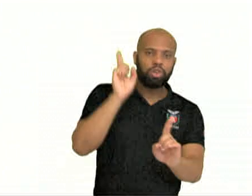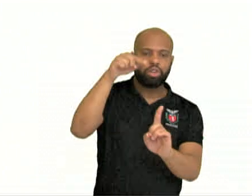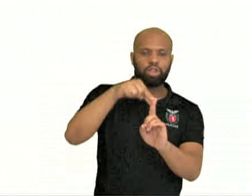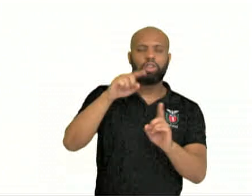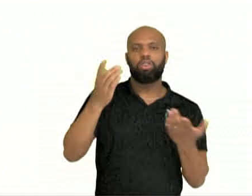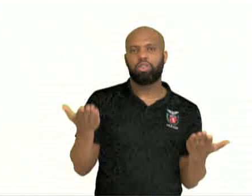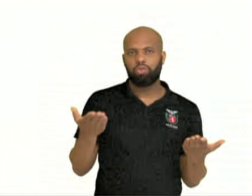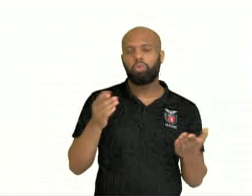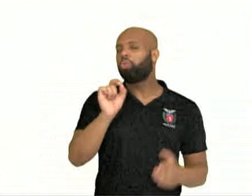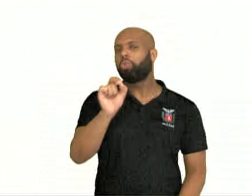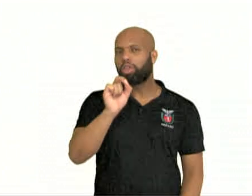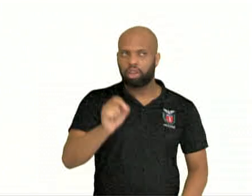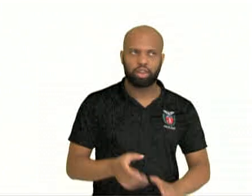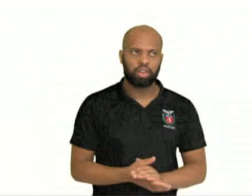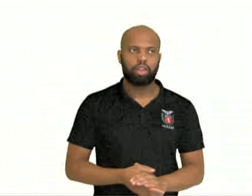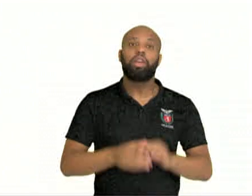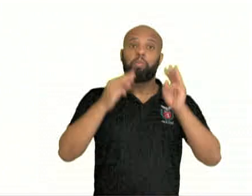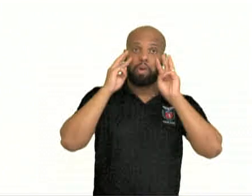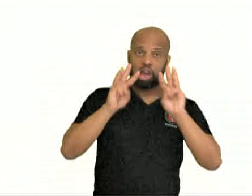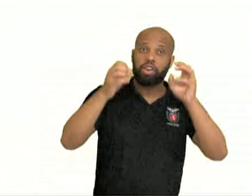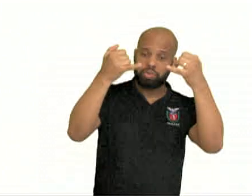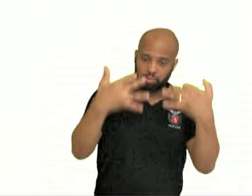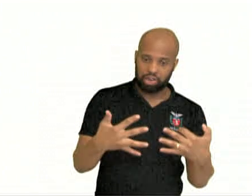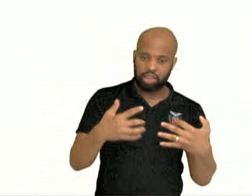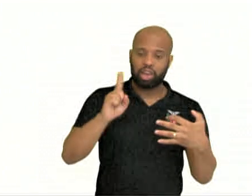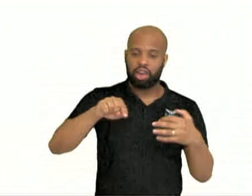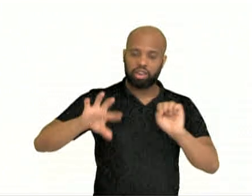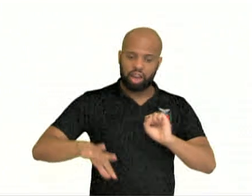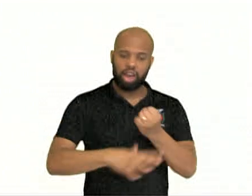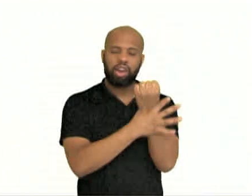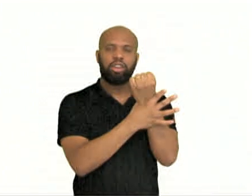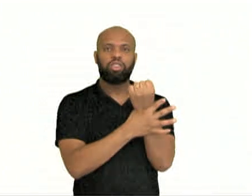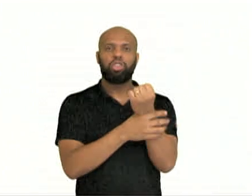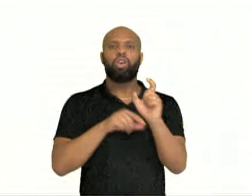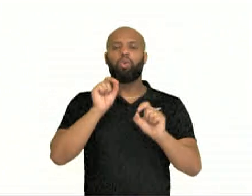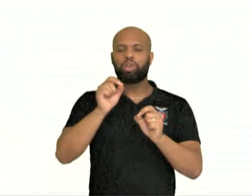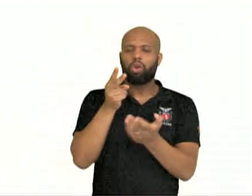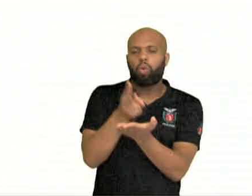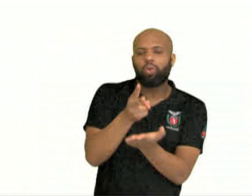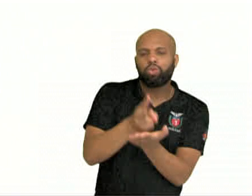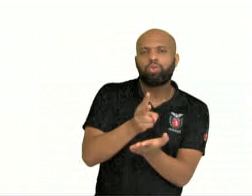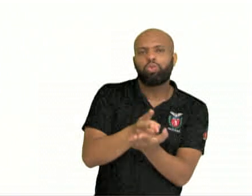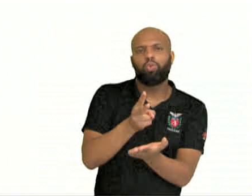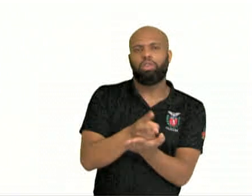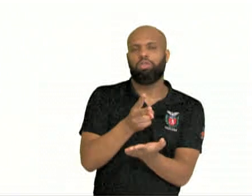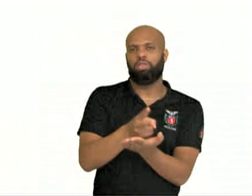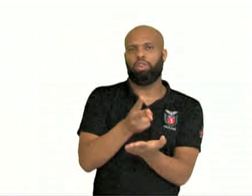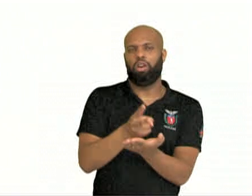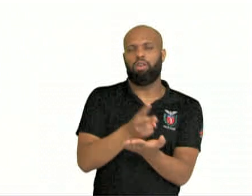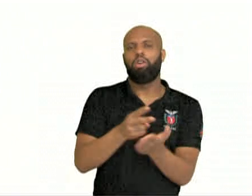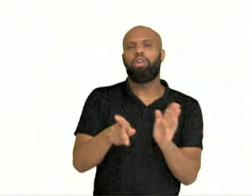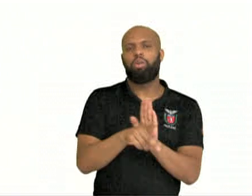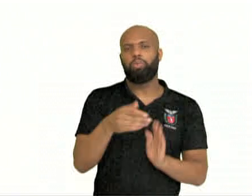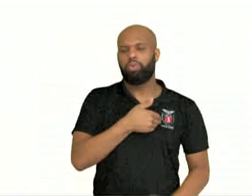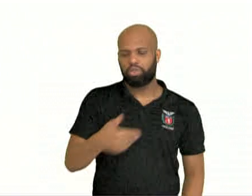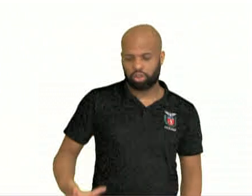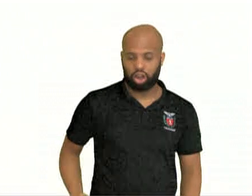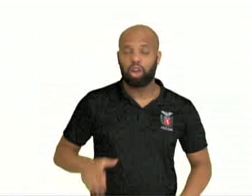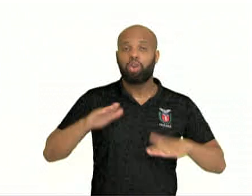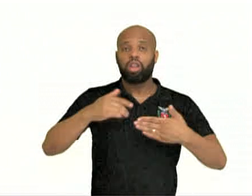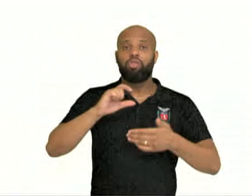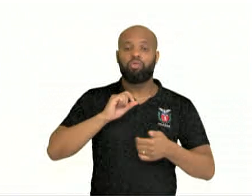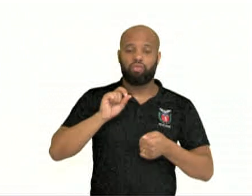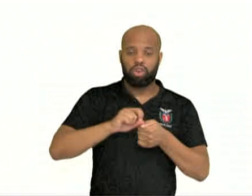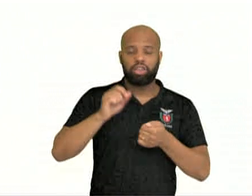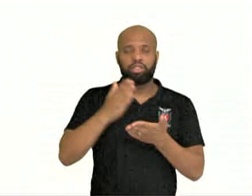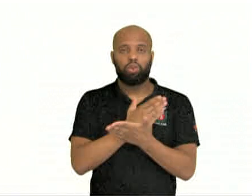ou fim, é garantir a manutenção do Estado. Para isso, lançam-se meios necessários